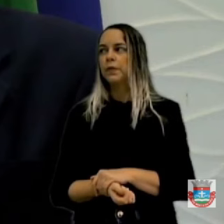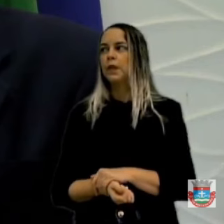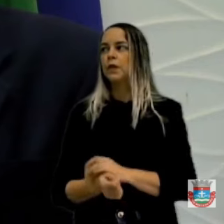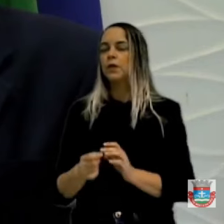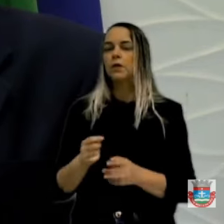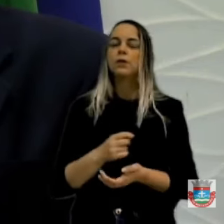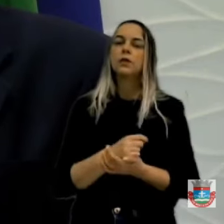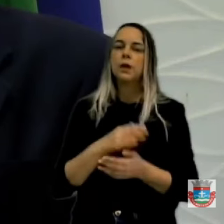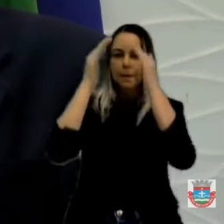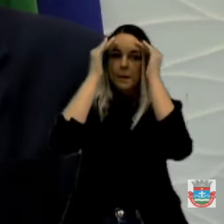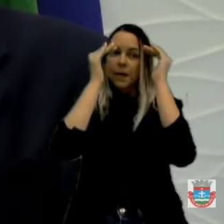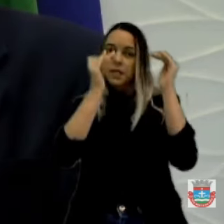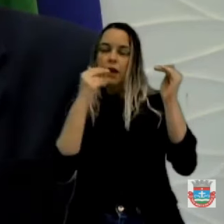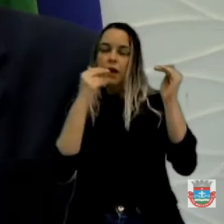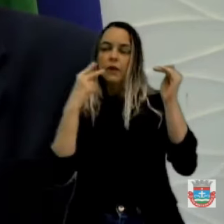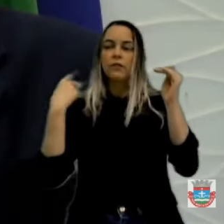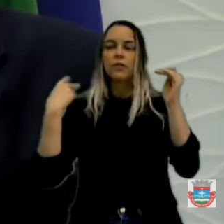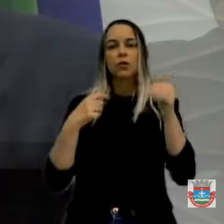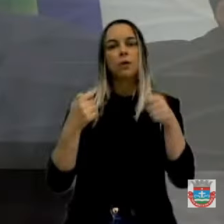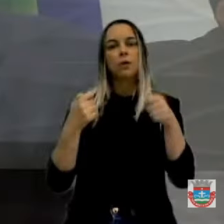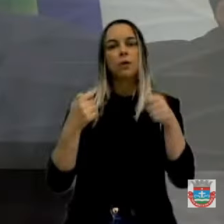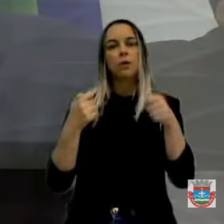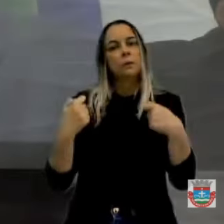ser respeitado.